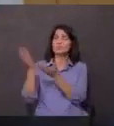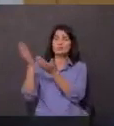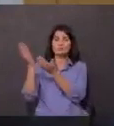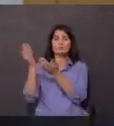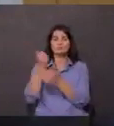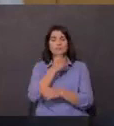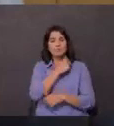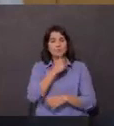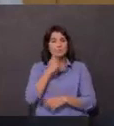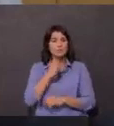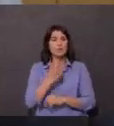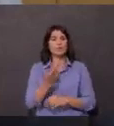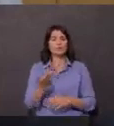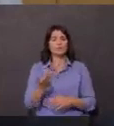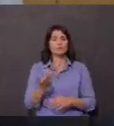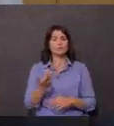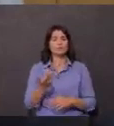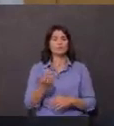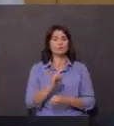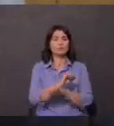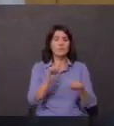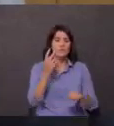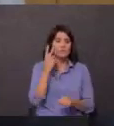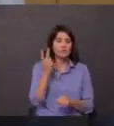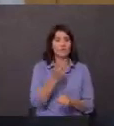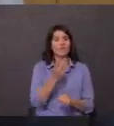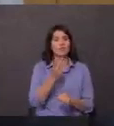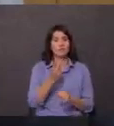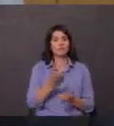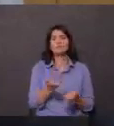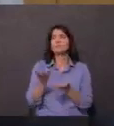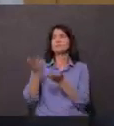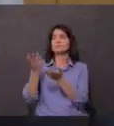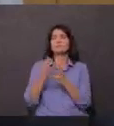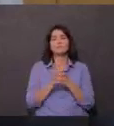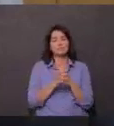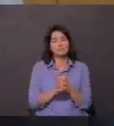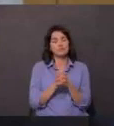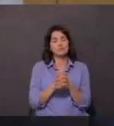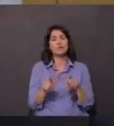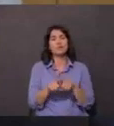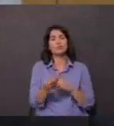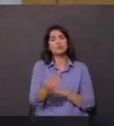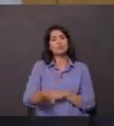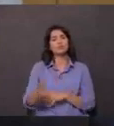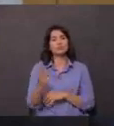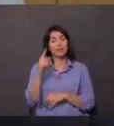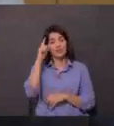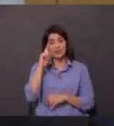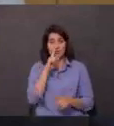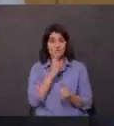vosso sofrimento, a vossa vida e rezai como os pastorinhos fizeram naquele mesmo dia.